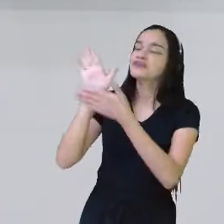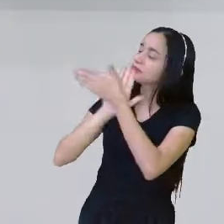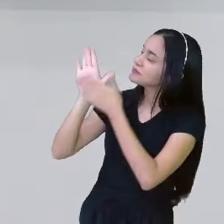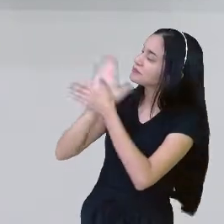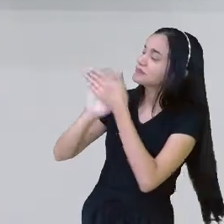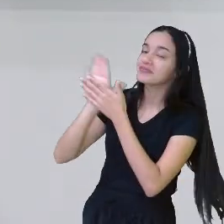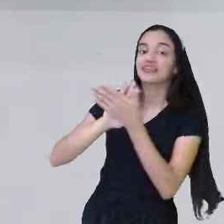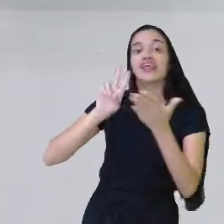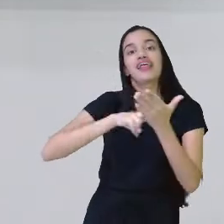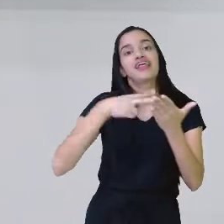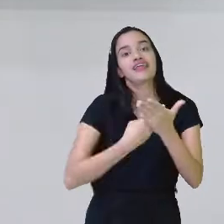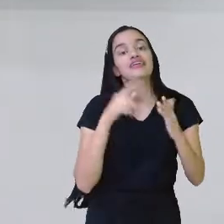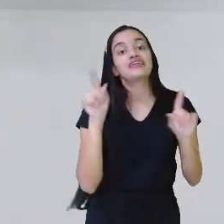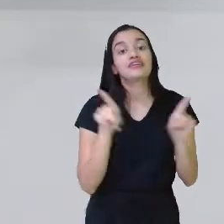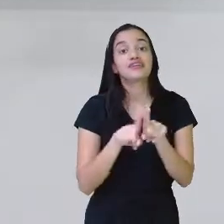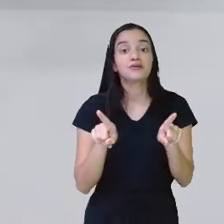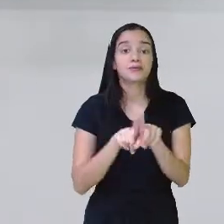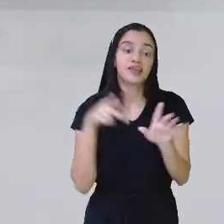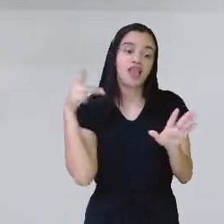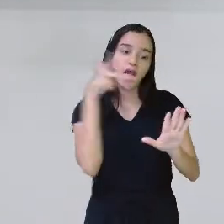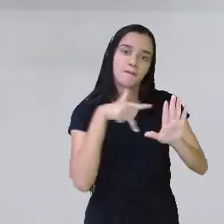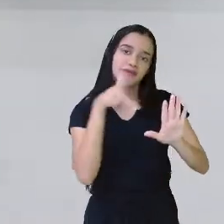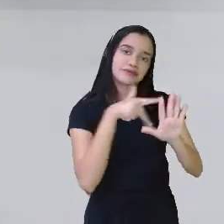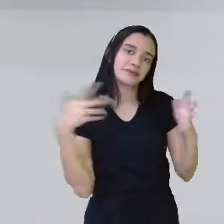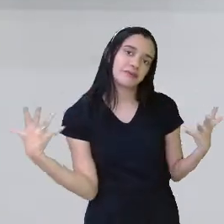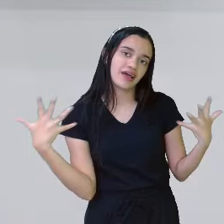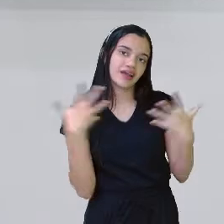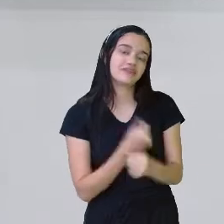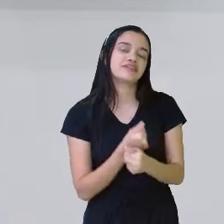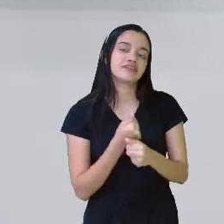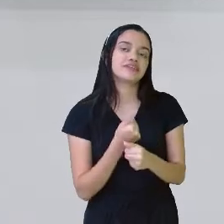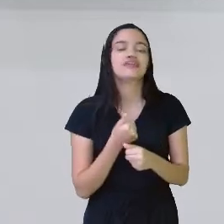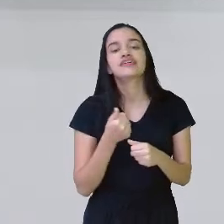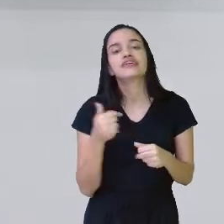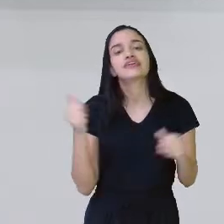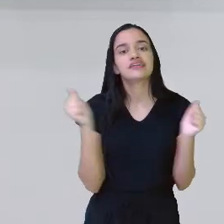pela tradução, a produção maravilhosa que está aqui,